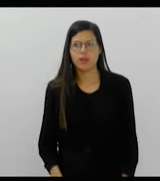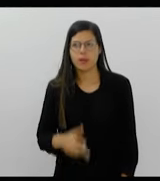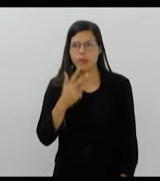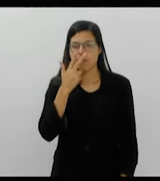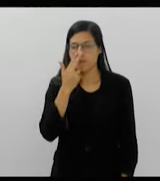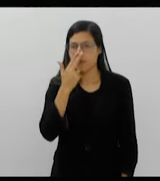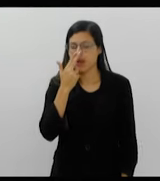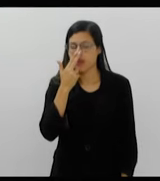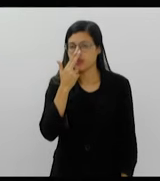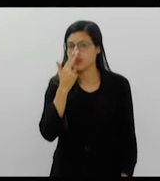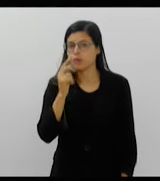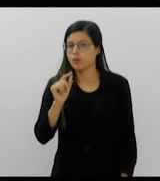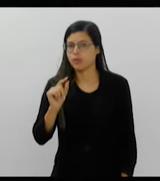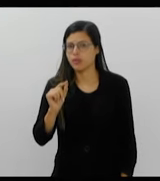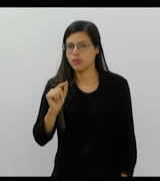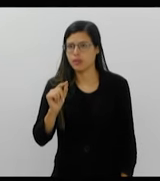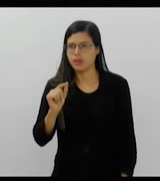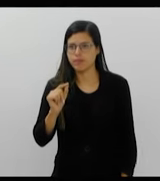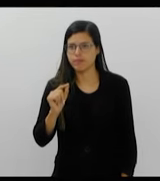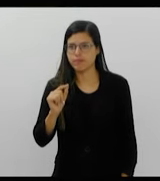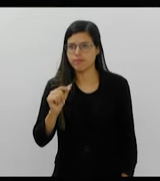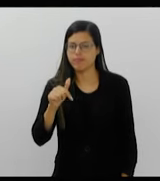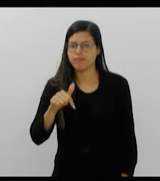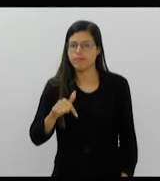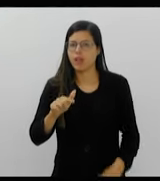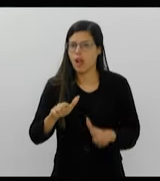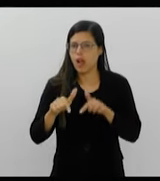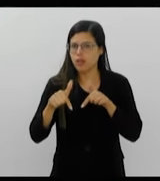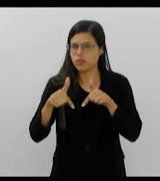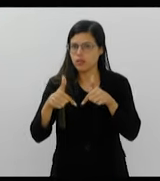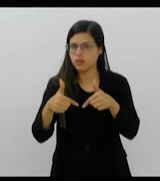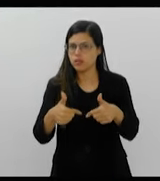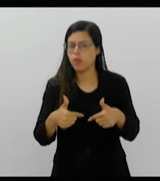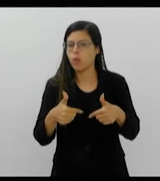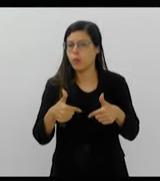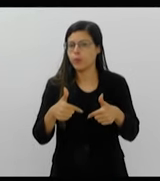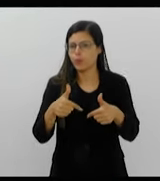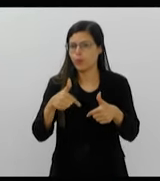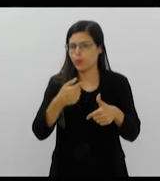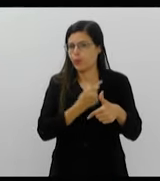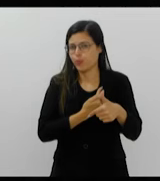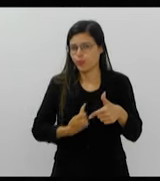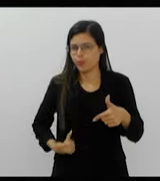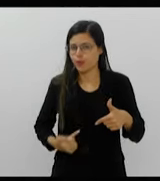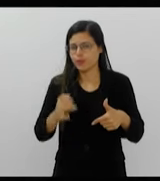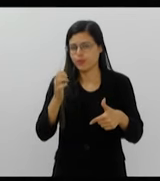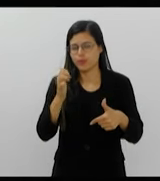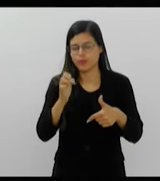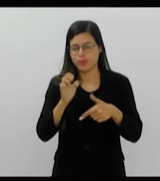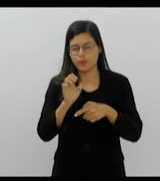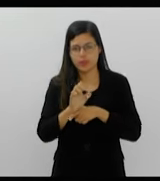governo do Estado, que vai tentar